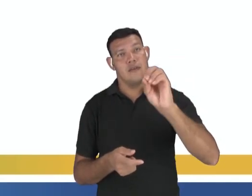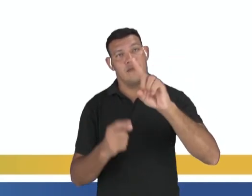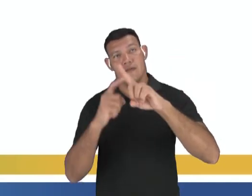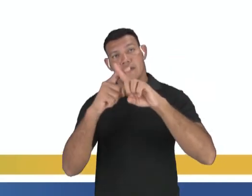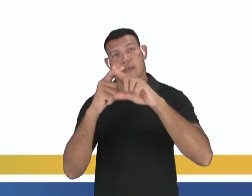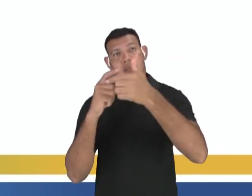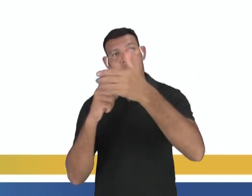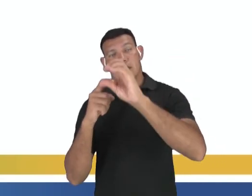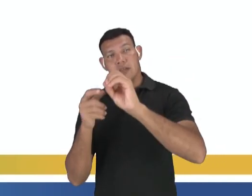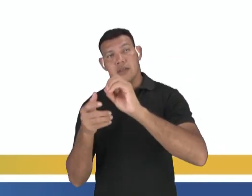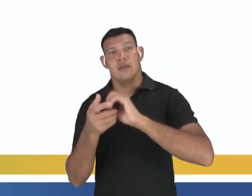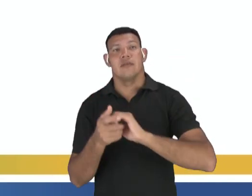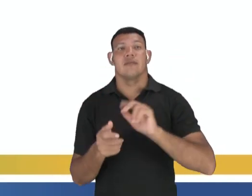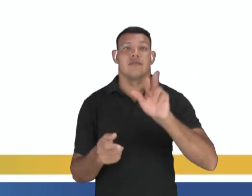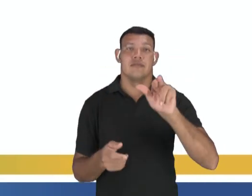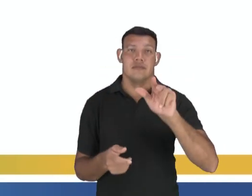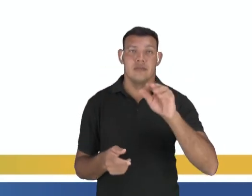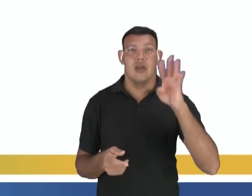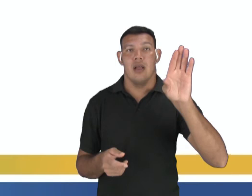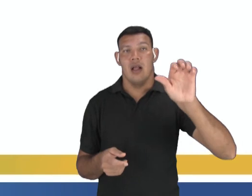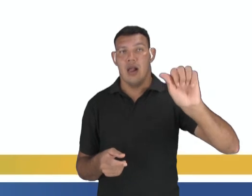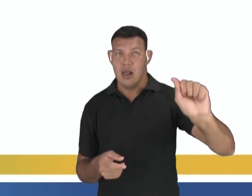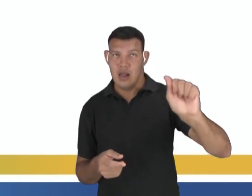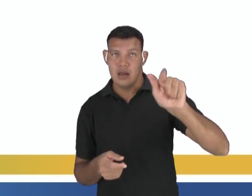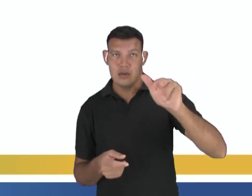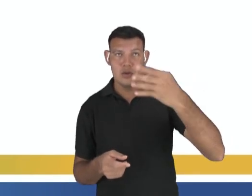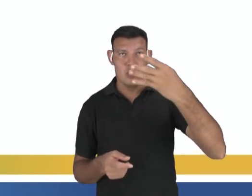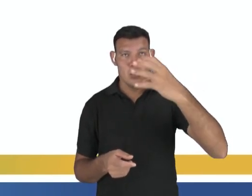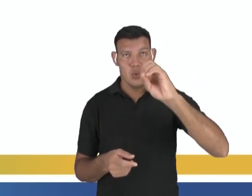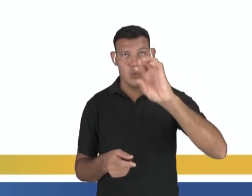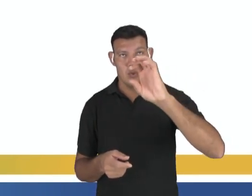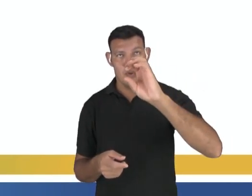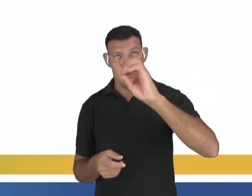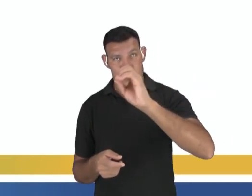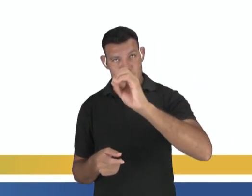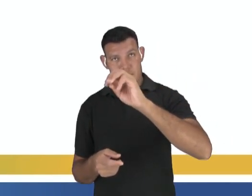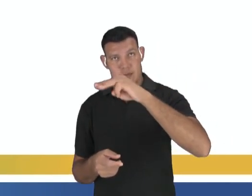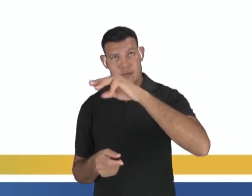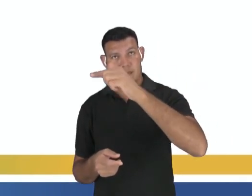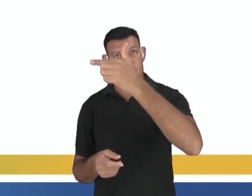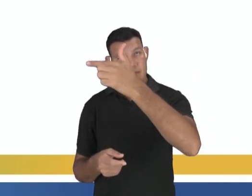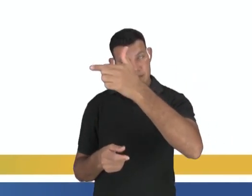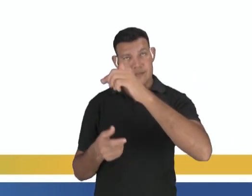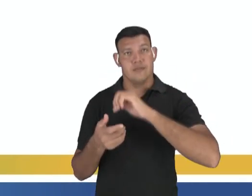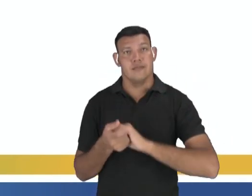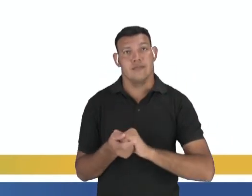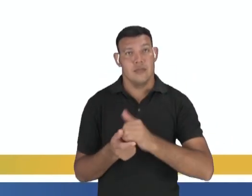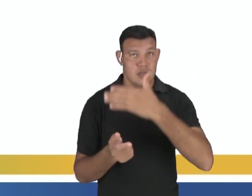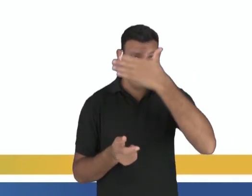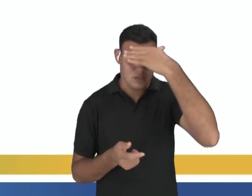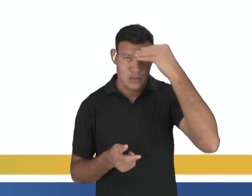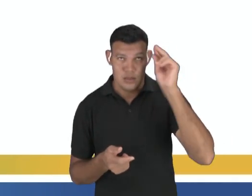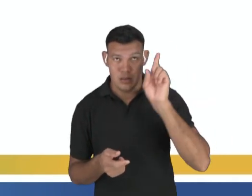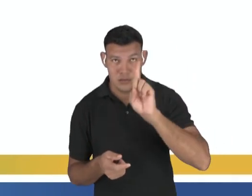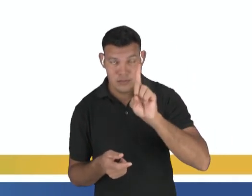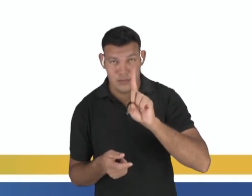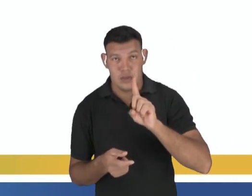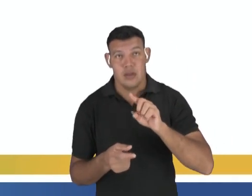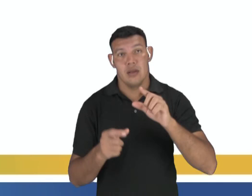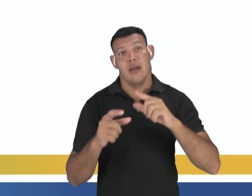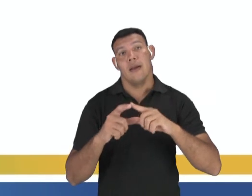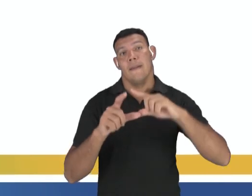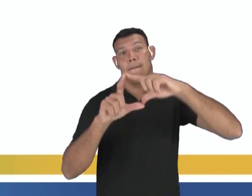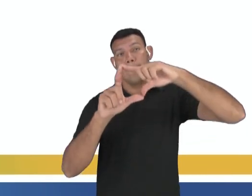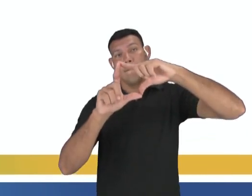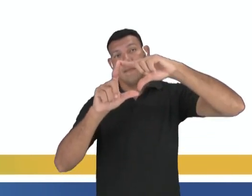valor da área vai ser 20 vezes 20, que vai dar, né, 400 metros quadrados. Então não se